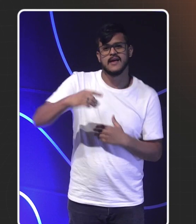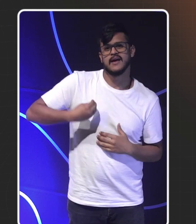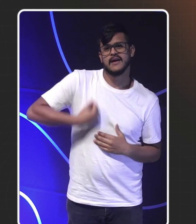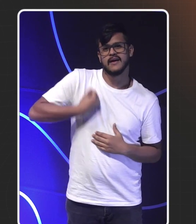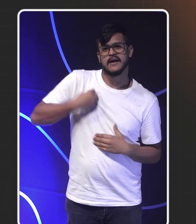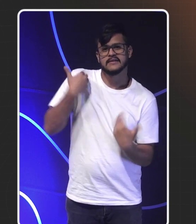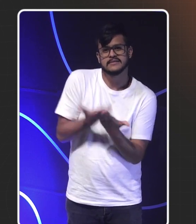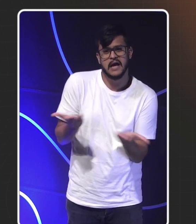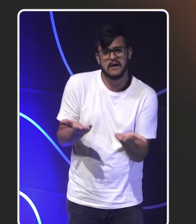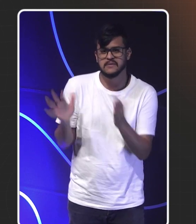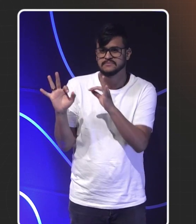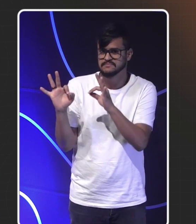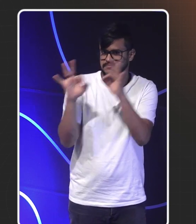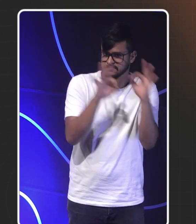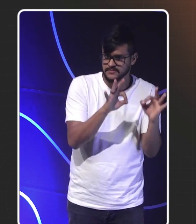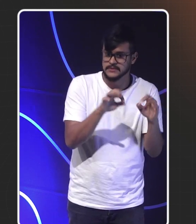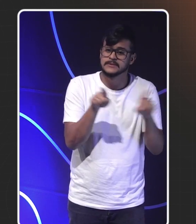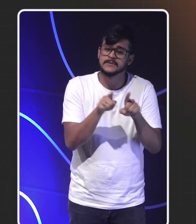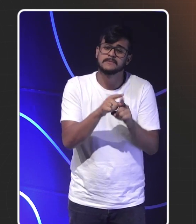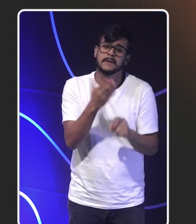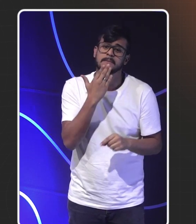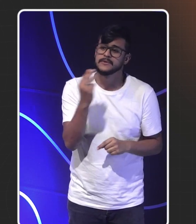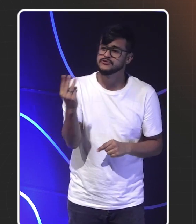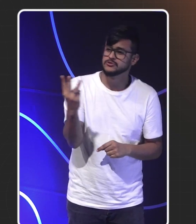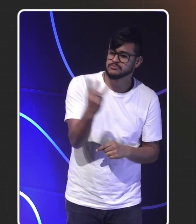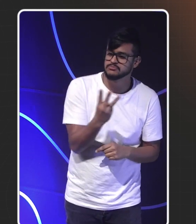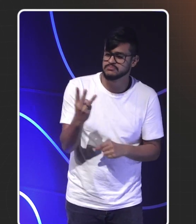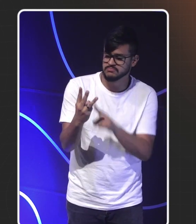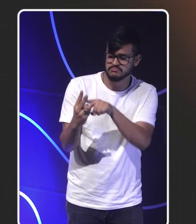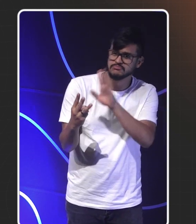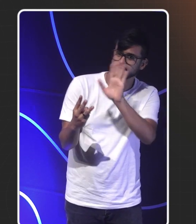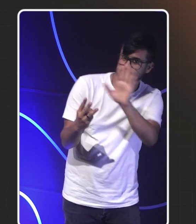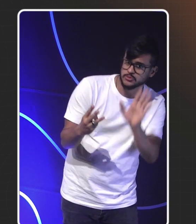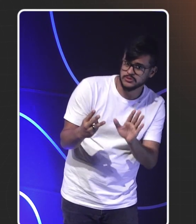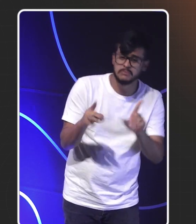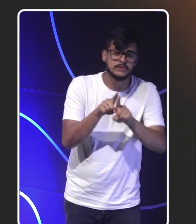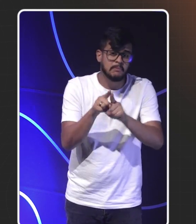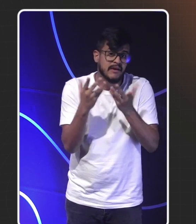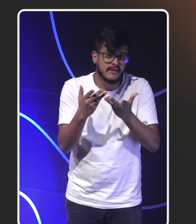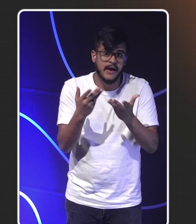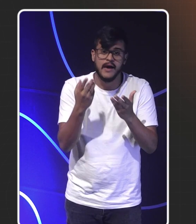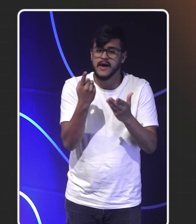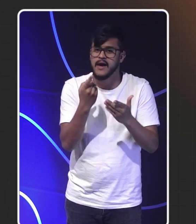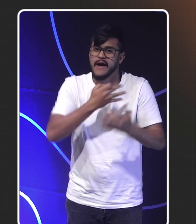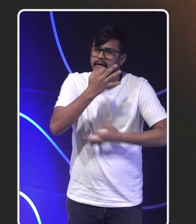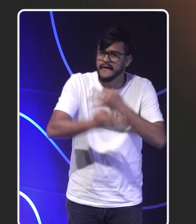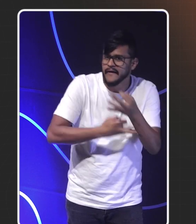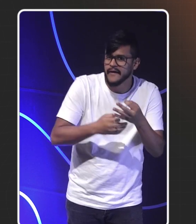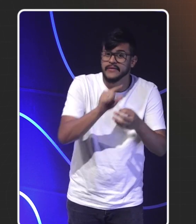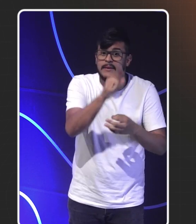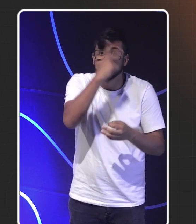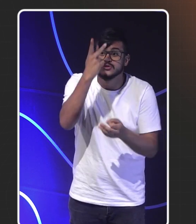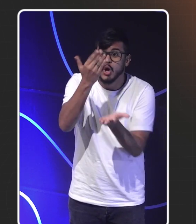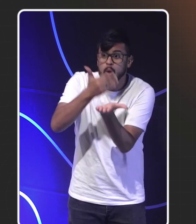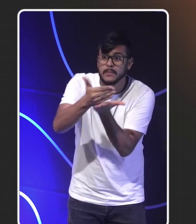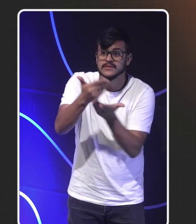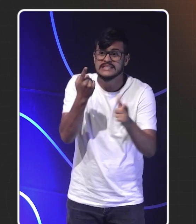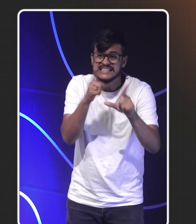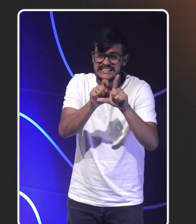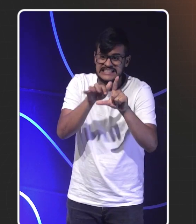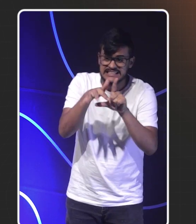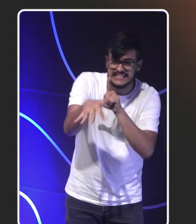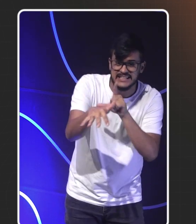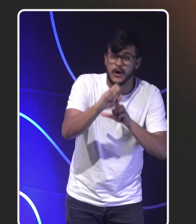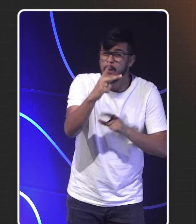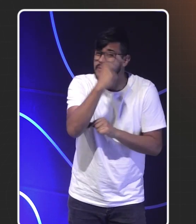até agora. E aí vou pedir para os meninos também irem se despedindo. E se quiser deixar algum recado final também para quem tá aí, quem tá começando, quem tá.